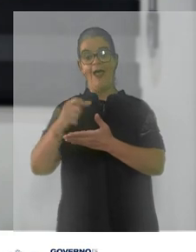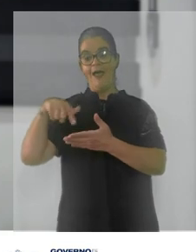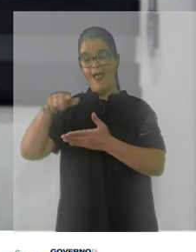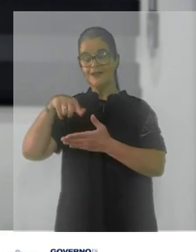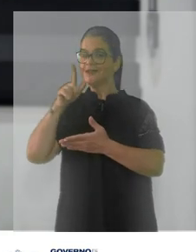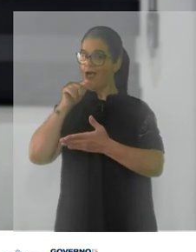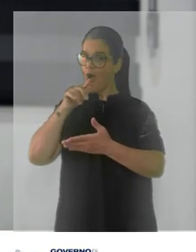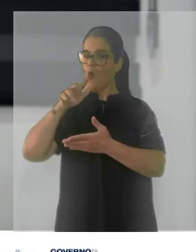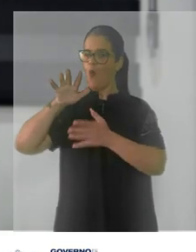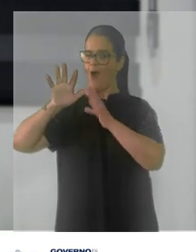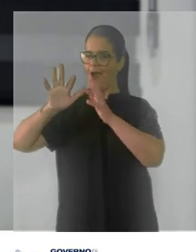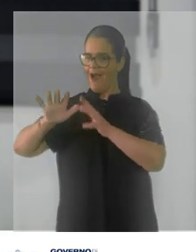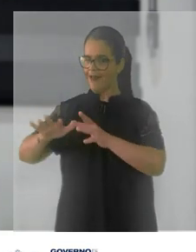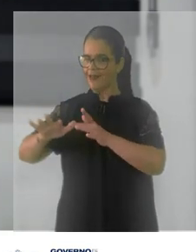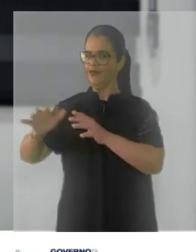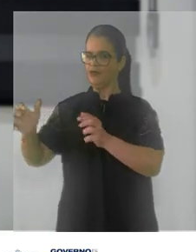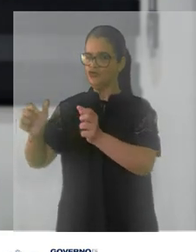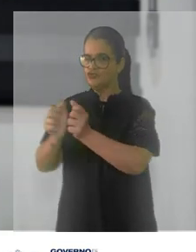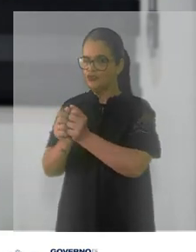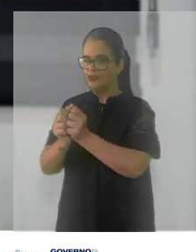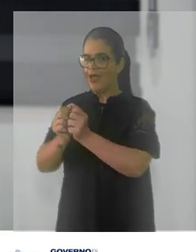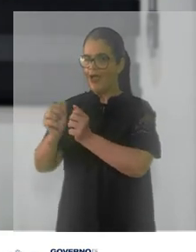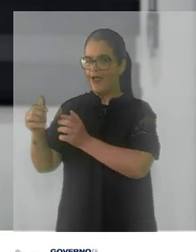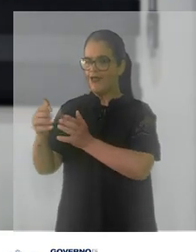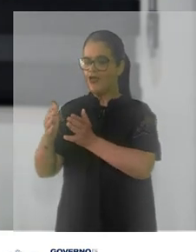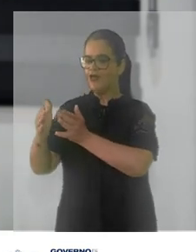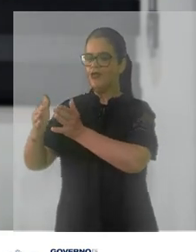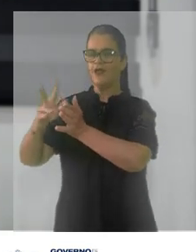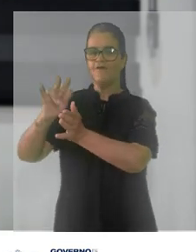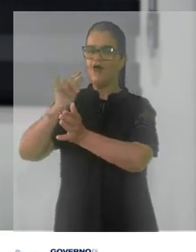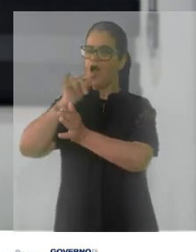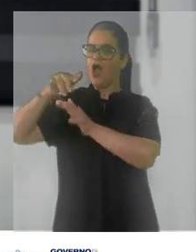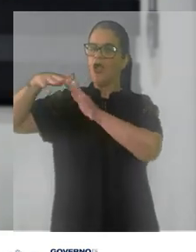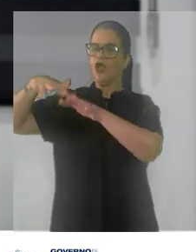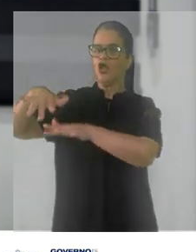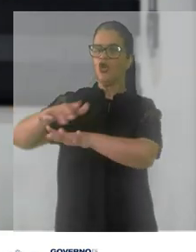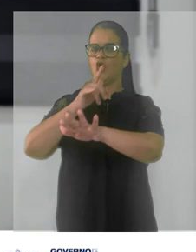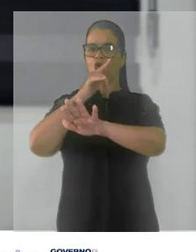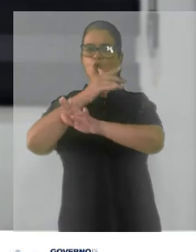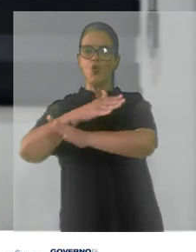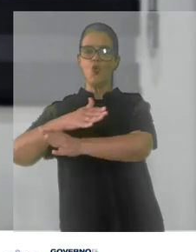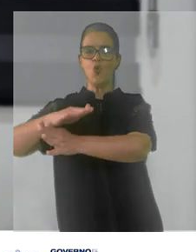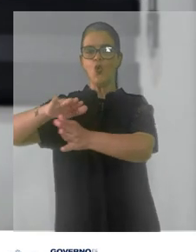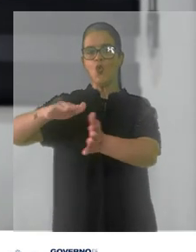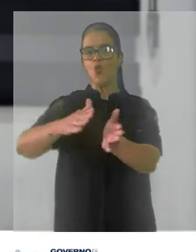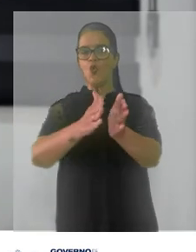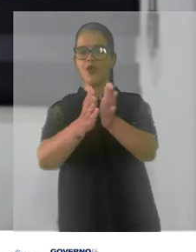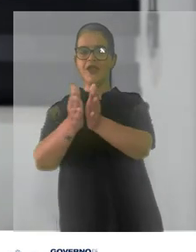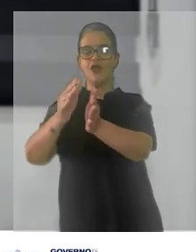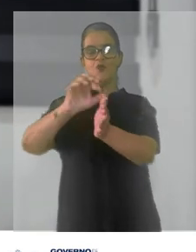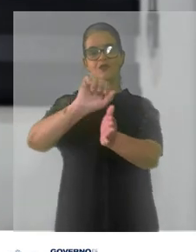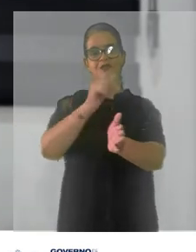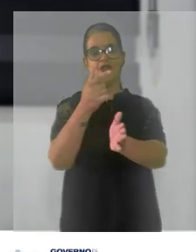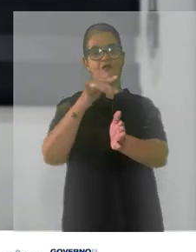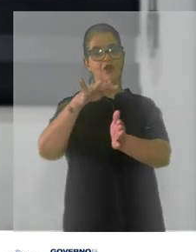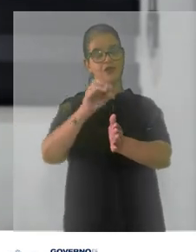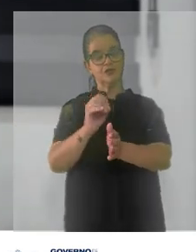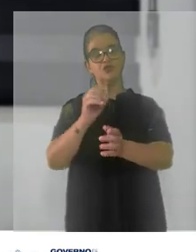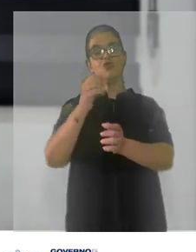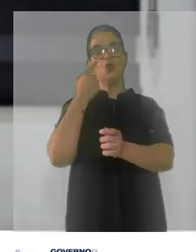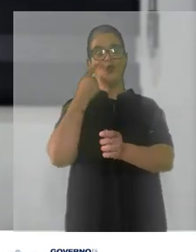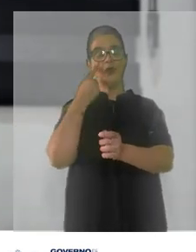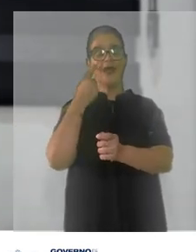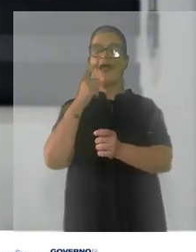seja, vai desaguar no São Francisco, sendo, portanto, o rio Pajeú e seus tributários uma bacia mais